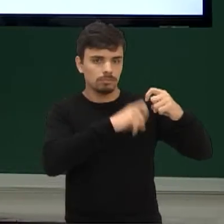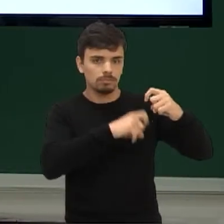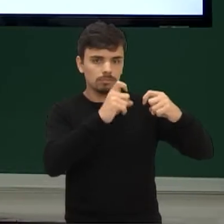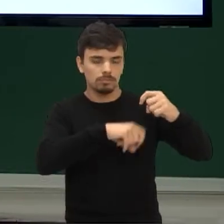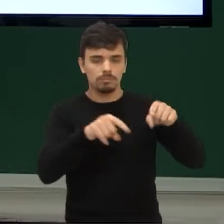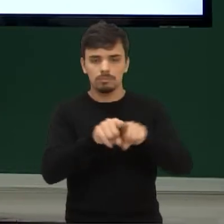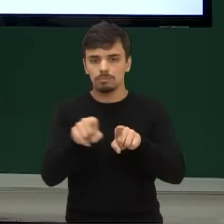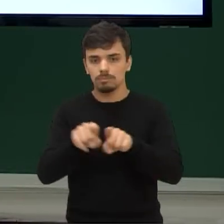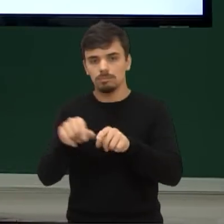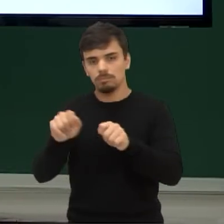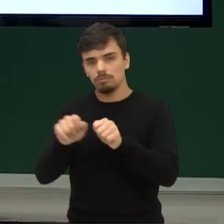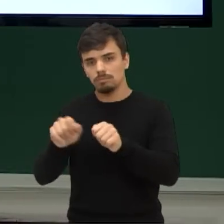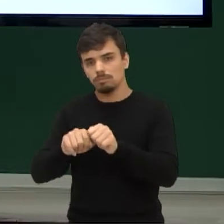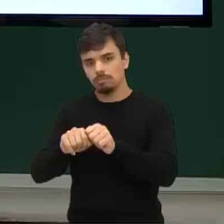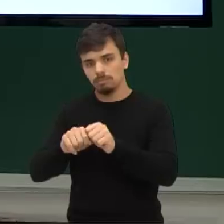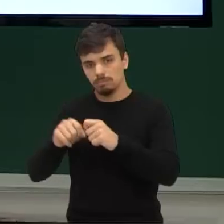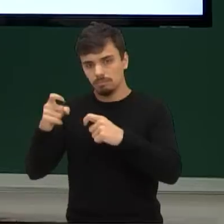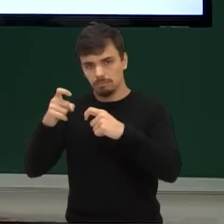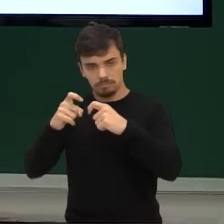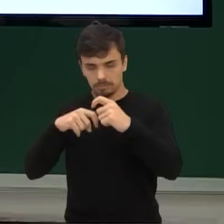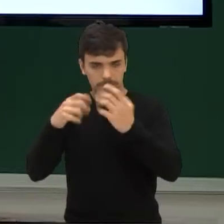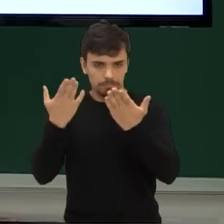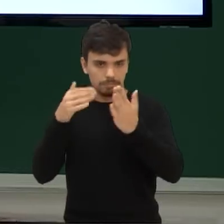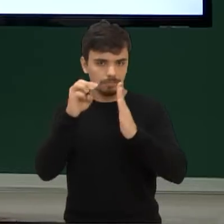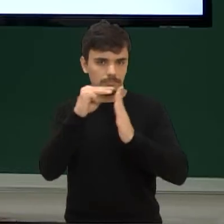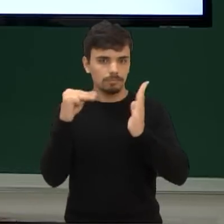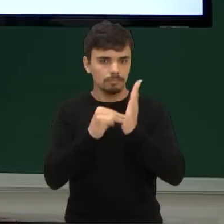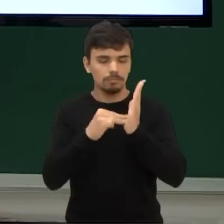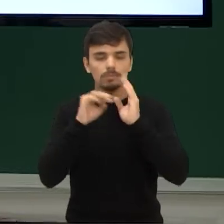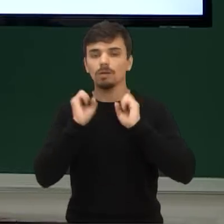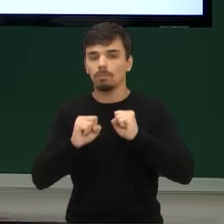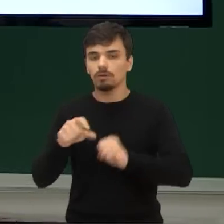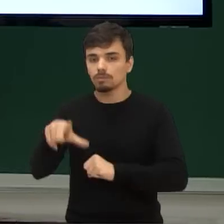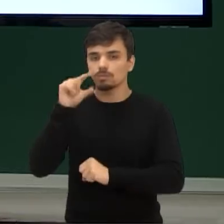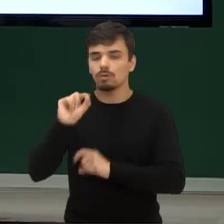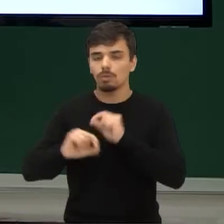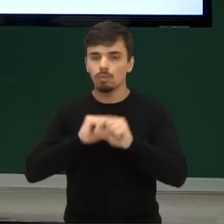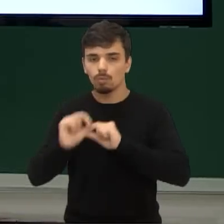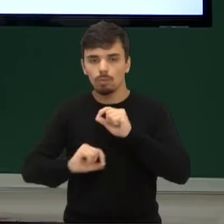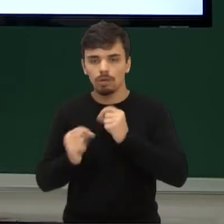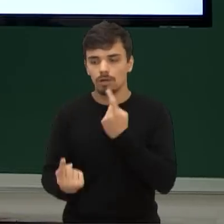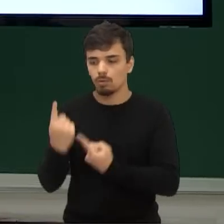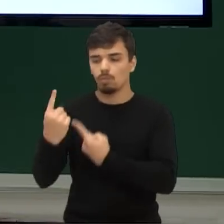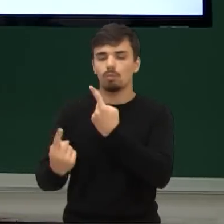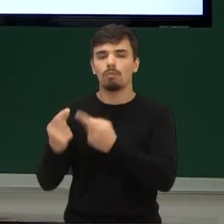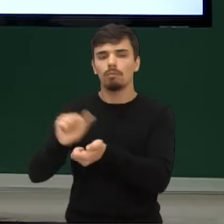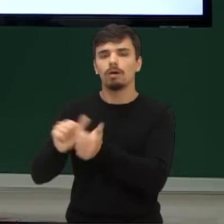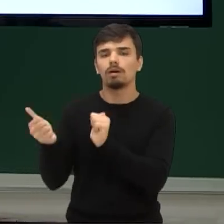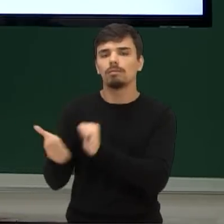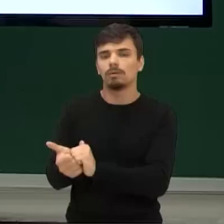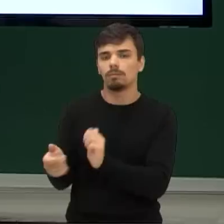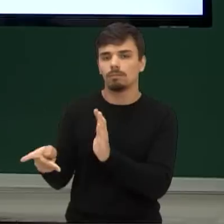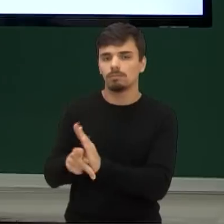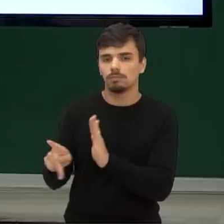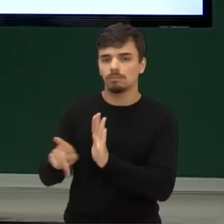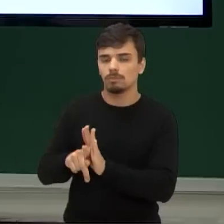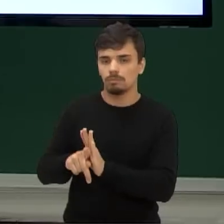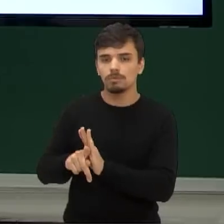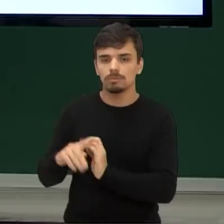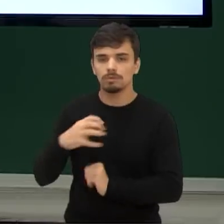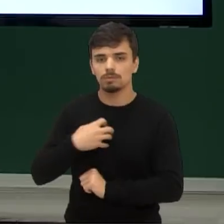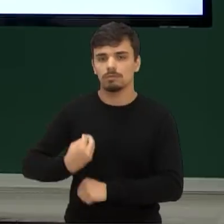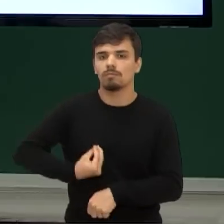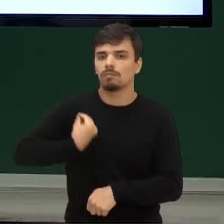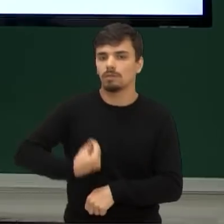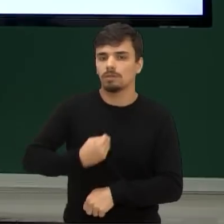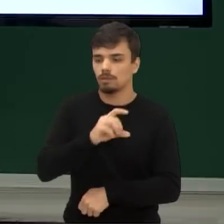fazer o uso de um método, ele precisa, né, escolher um método que melhor se adapte ao estilo de vida do